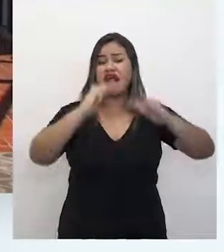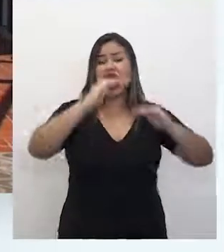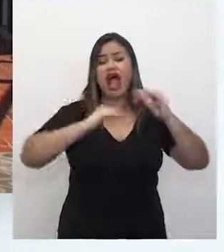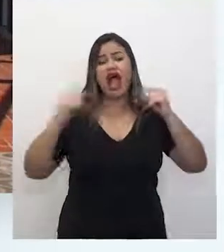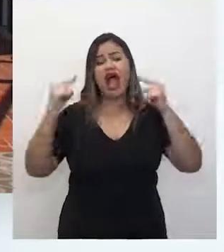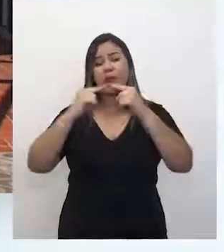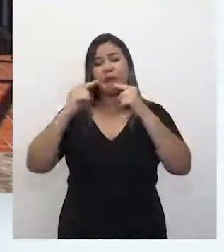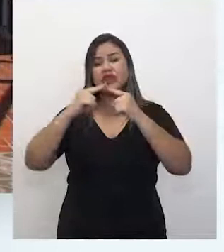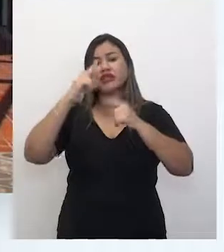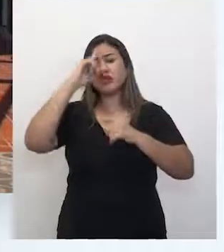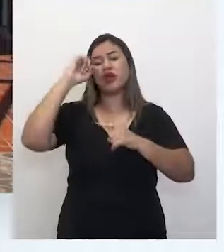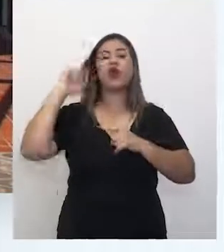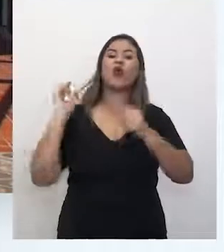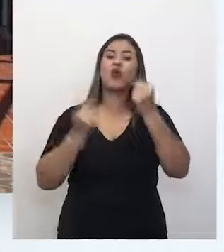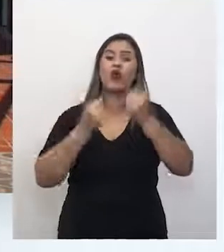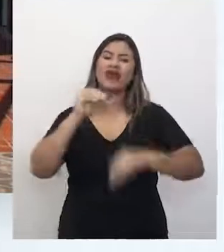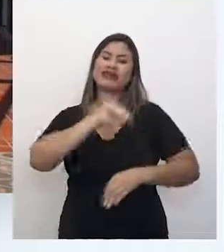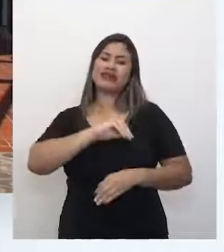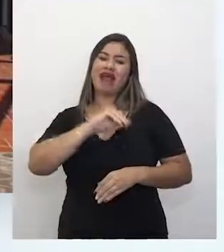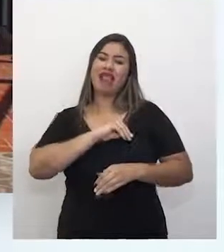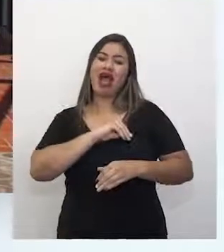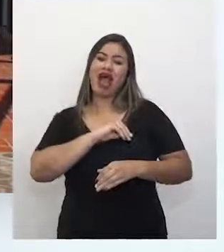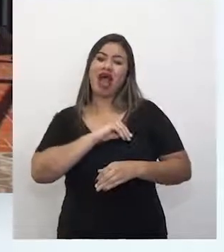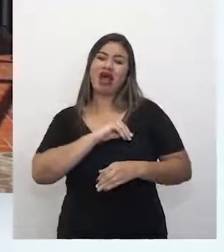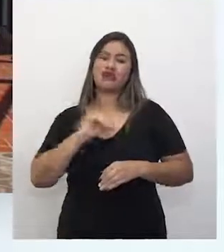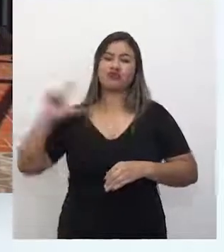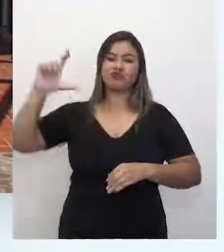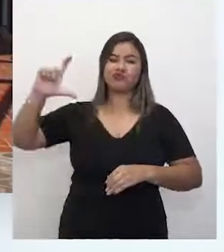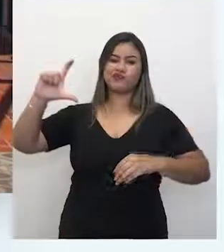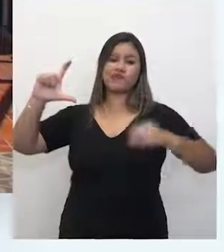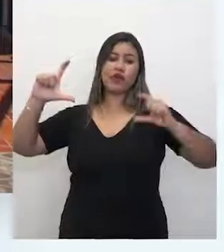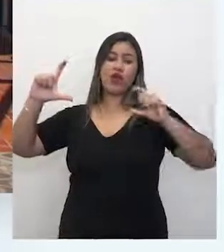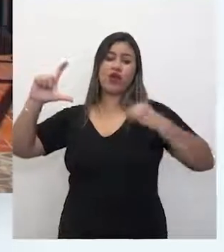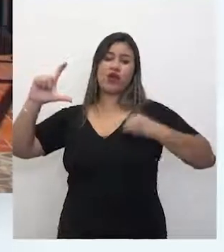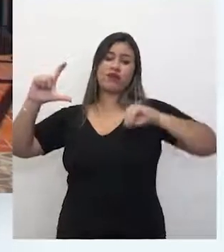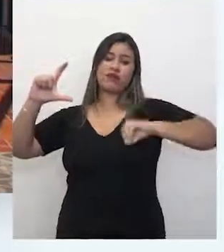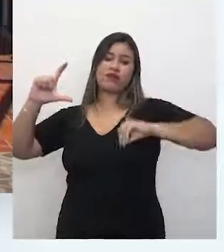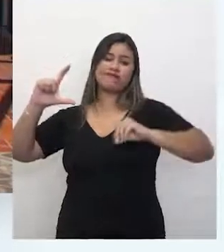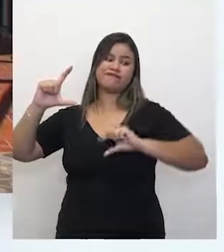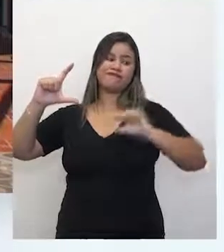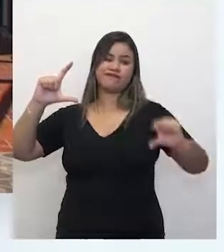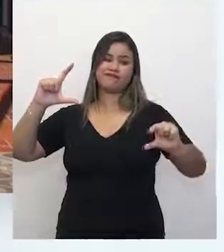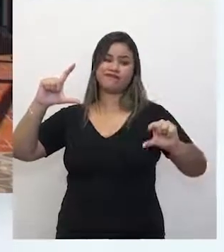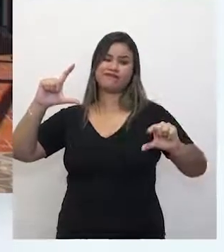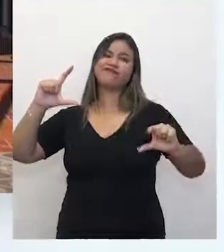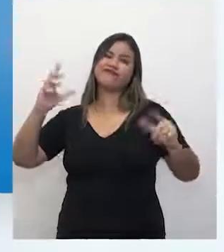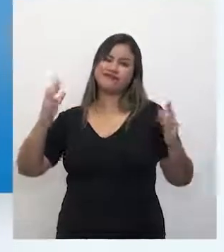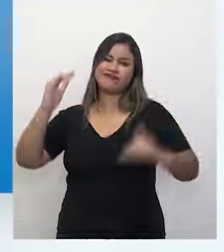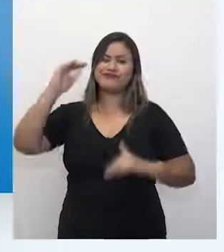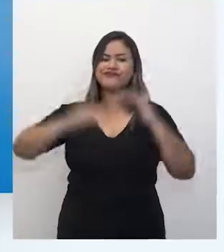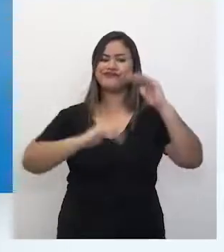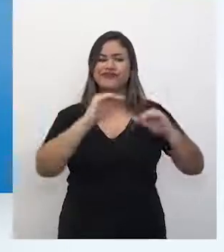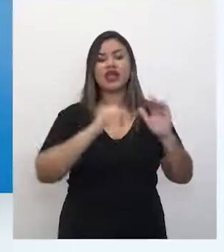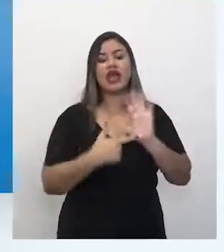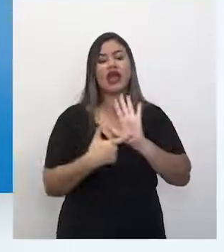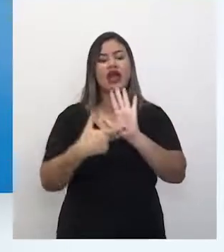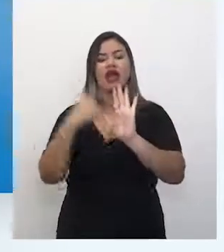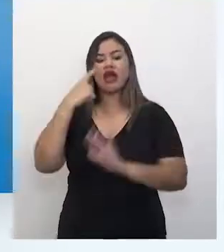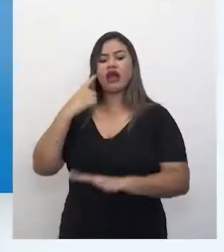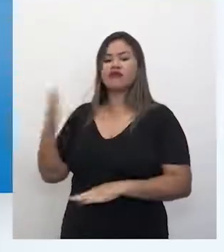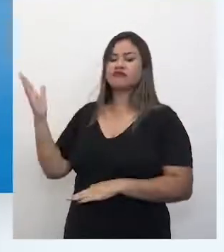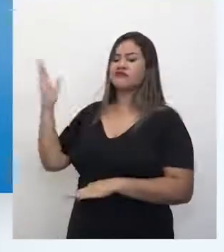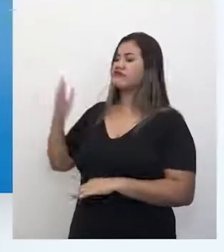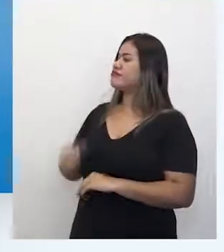pela má distribuição de renda, ou seja, a concentração do poder econômico. E também apontam má administração